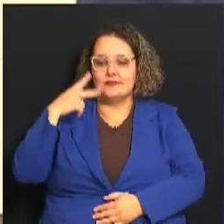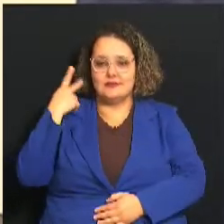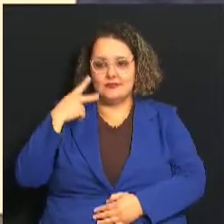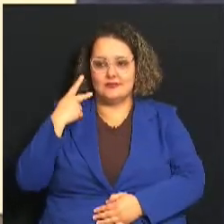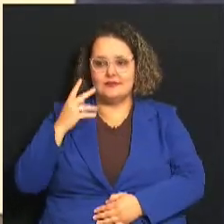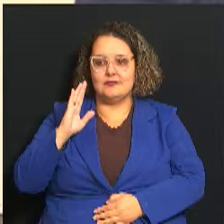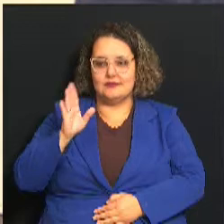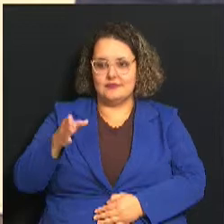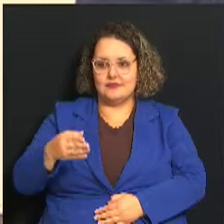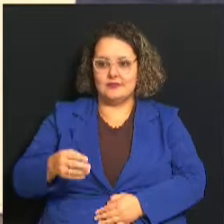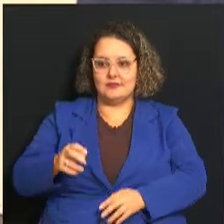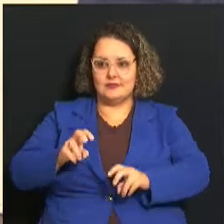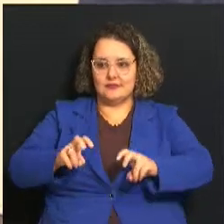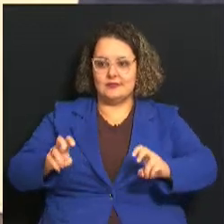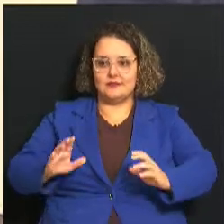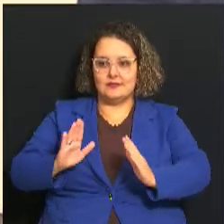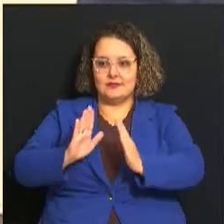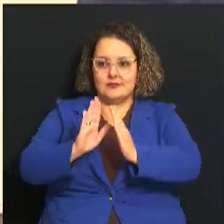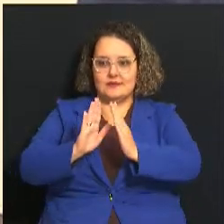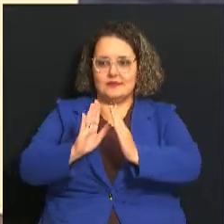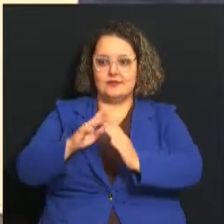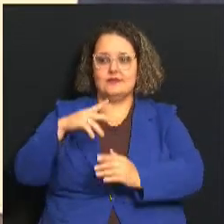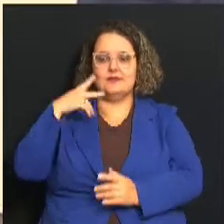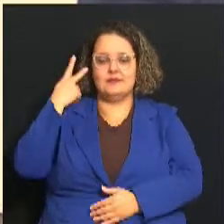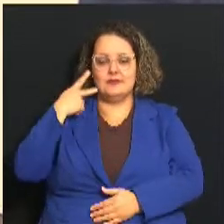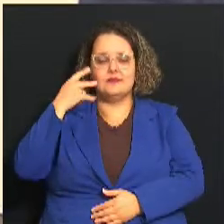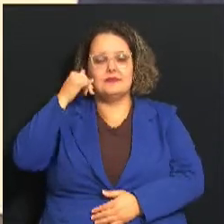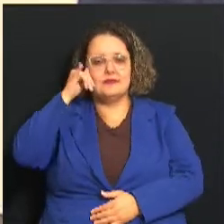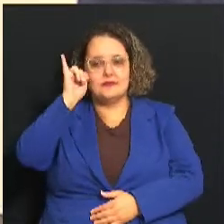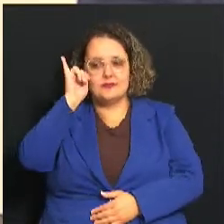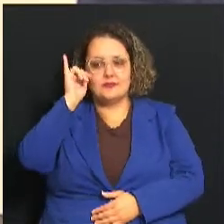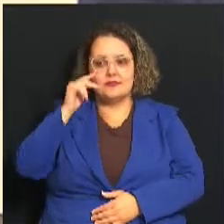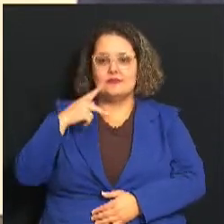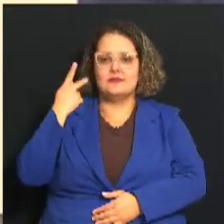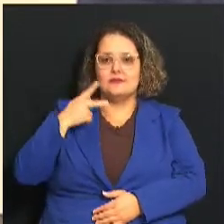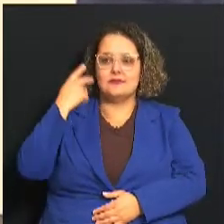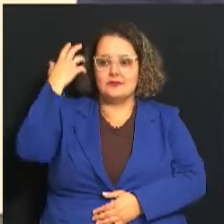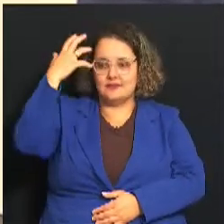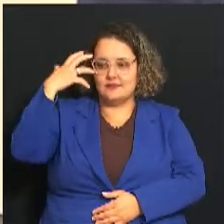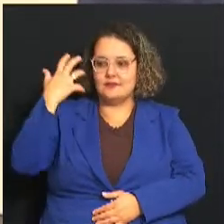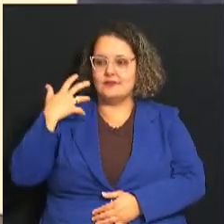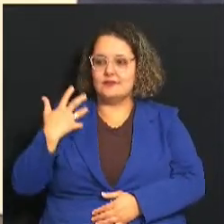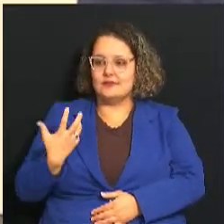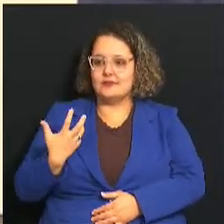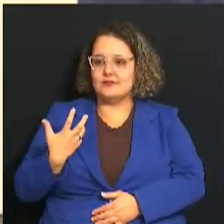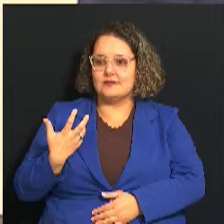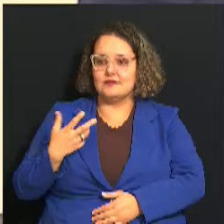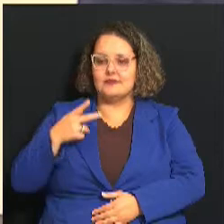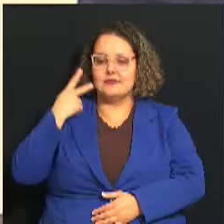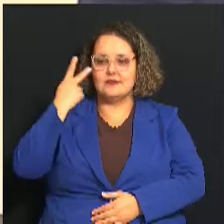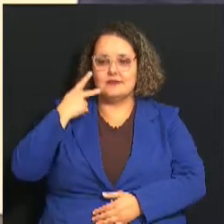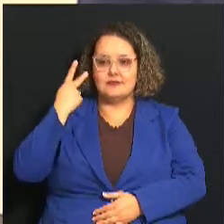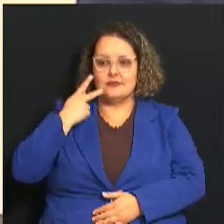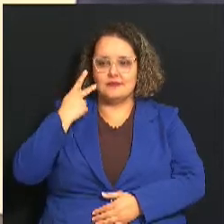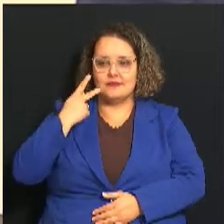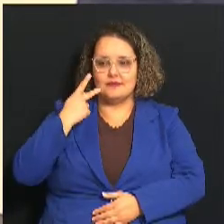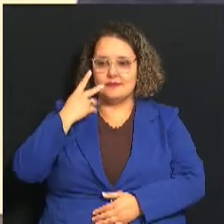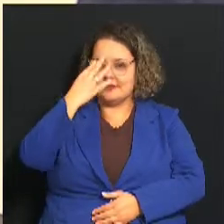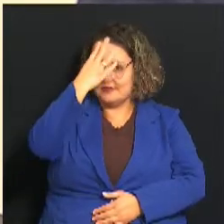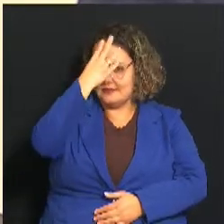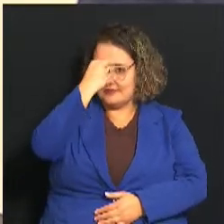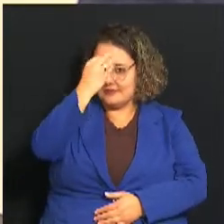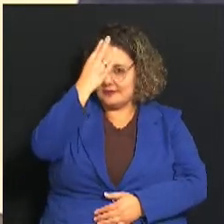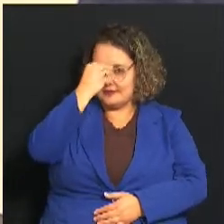que compõem a frente, o vereador Paulo Búfalo, vereadora Guida Calisto, vereador Jair da